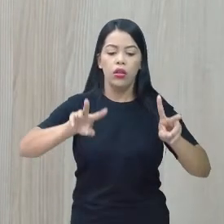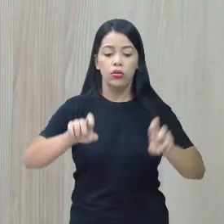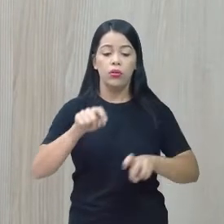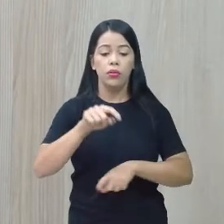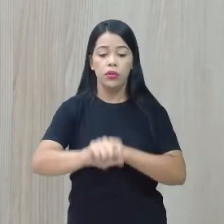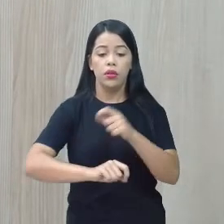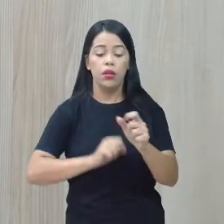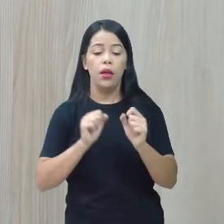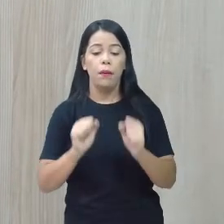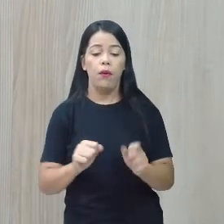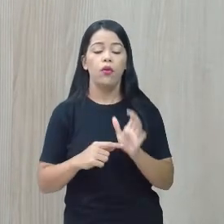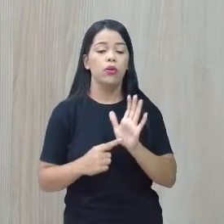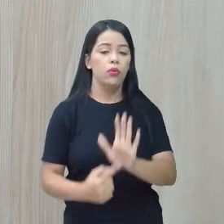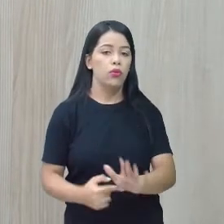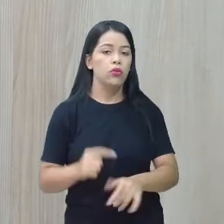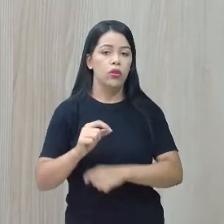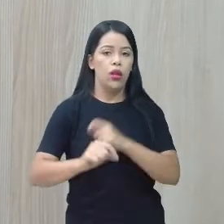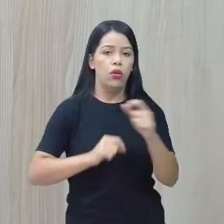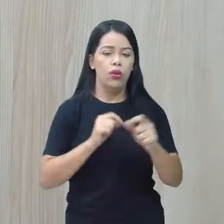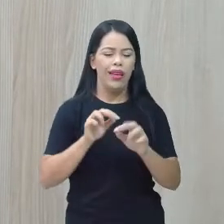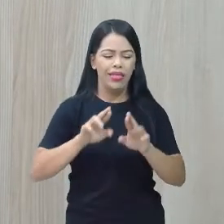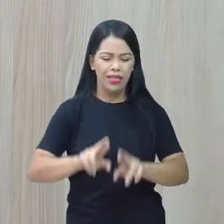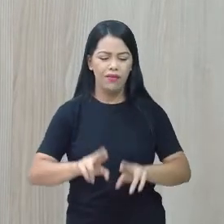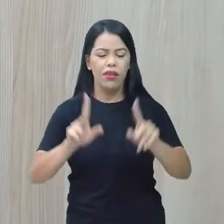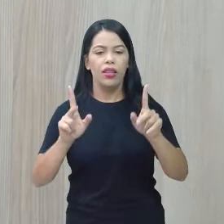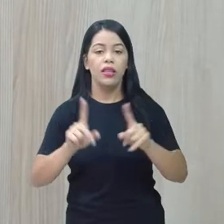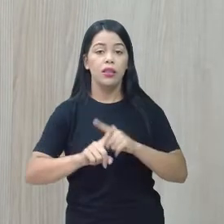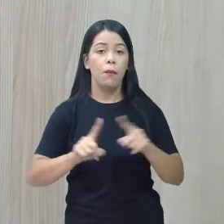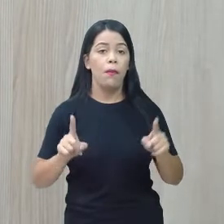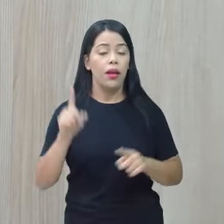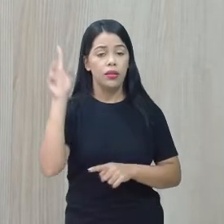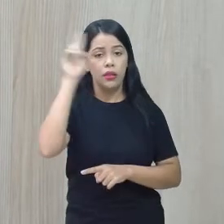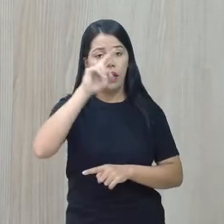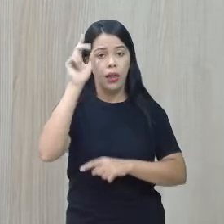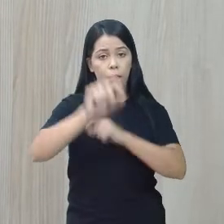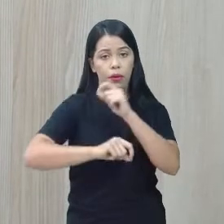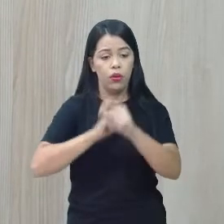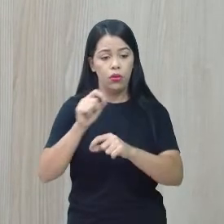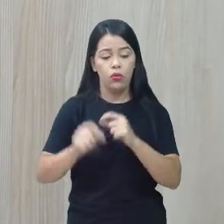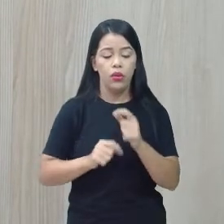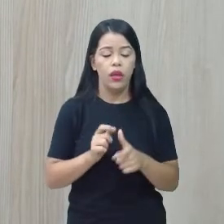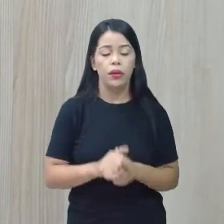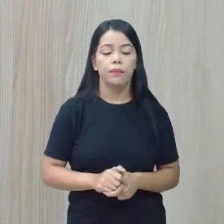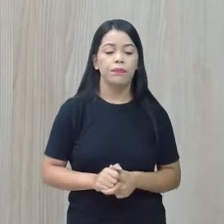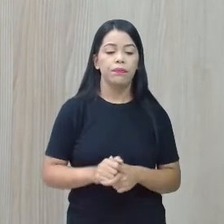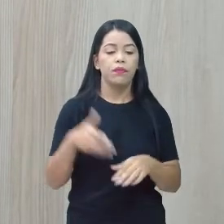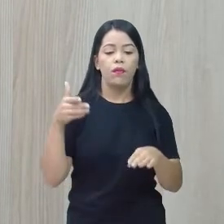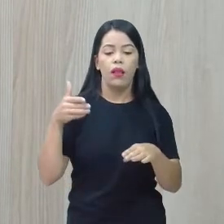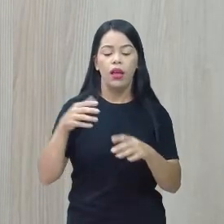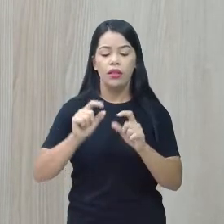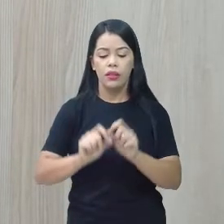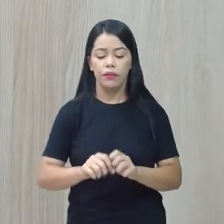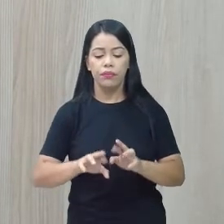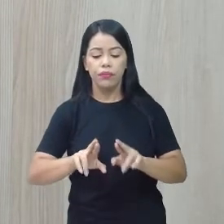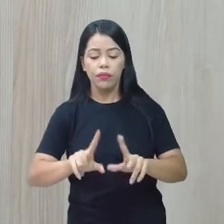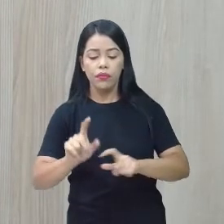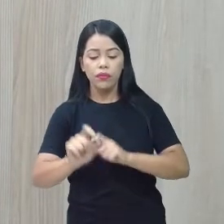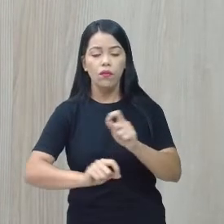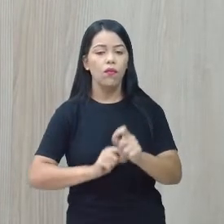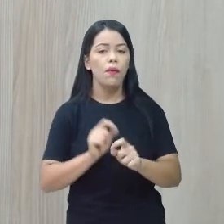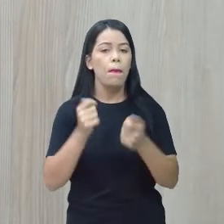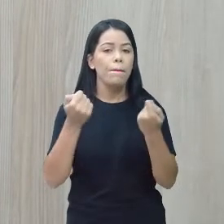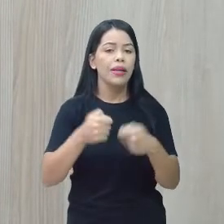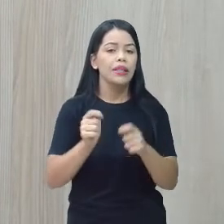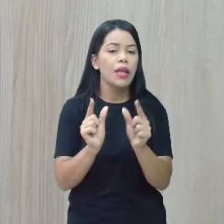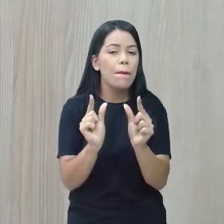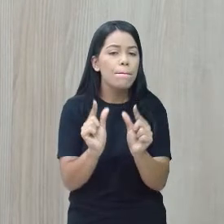pode trazer uma interferência. Agora lembre-se que essa interferência, ela tem que ser a mínima possível,